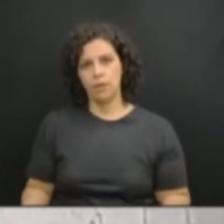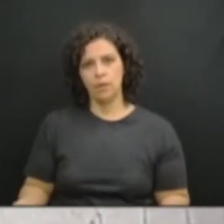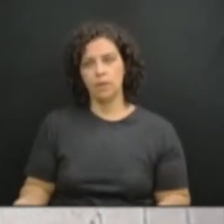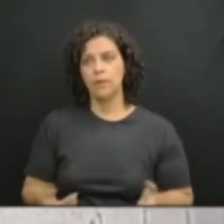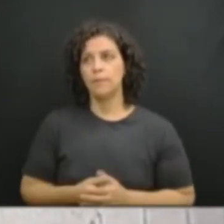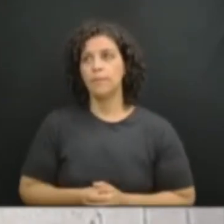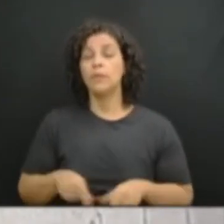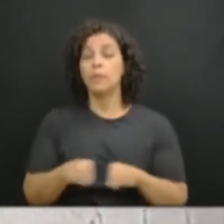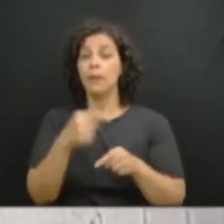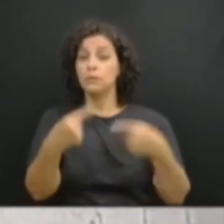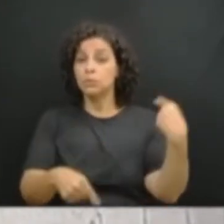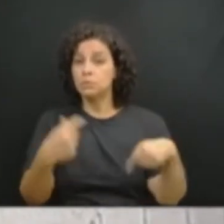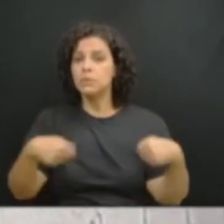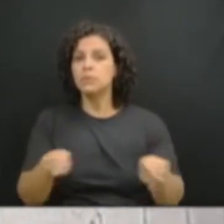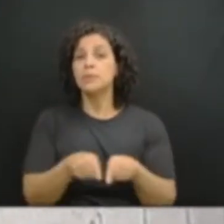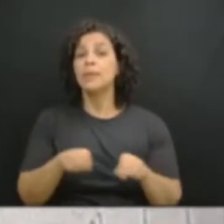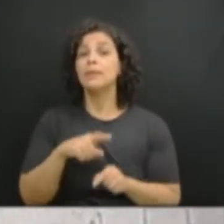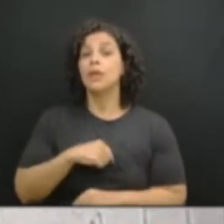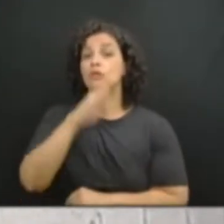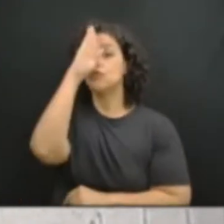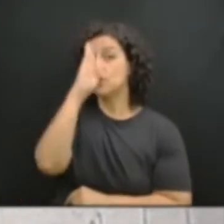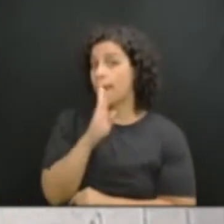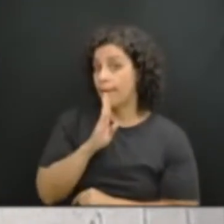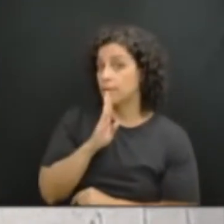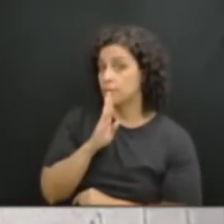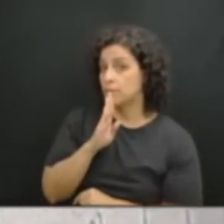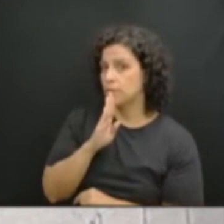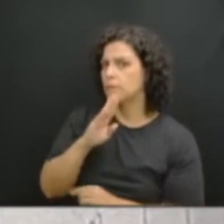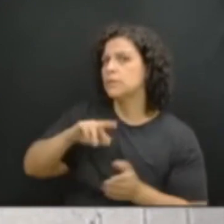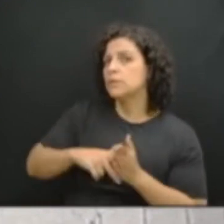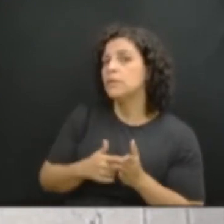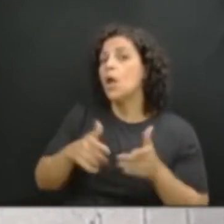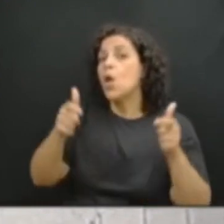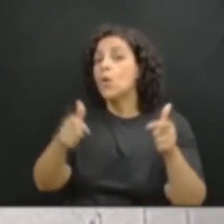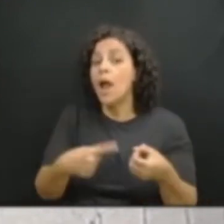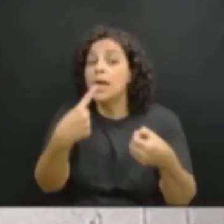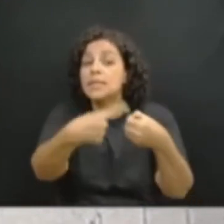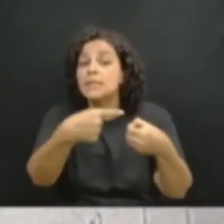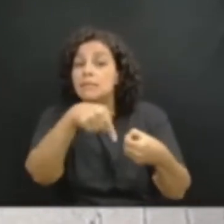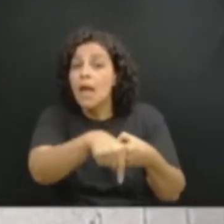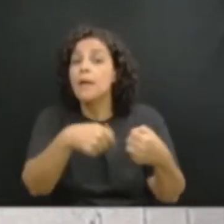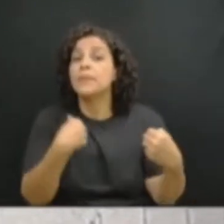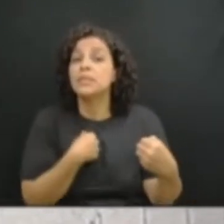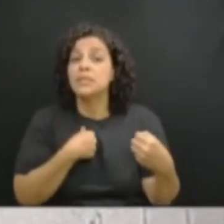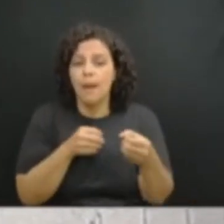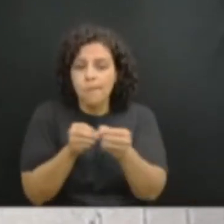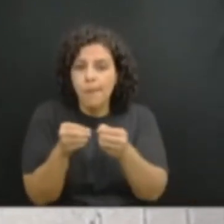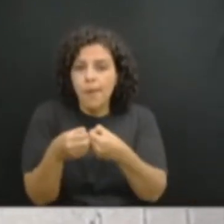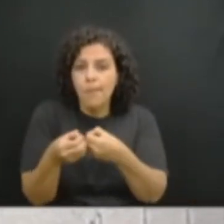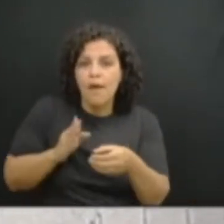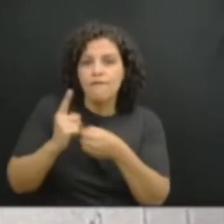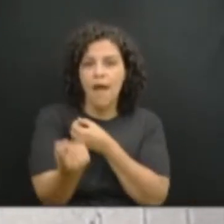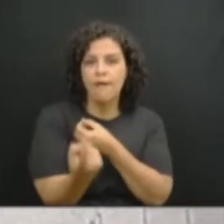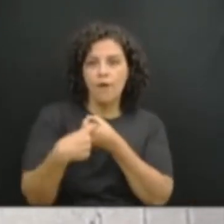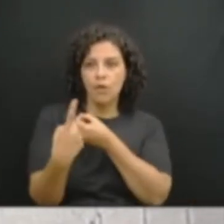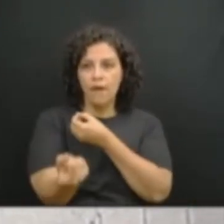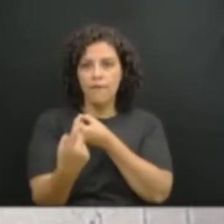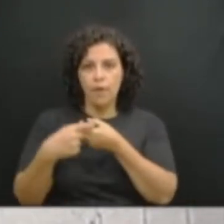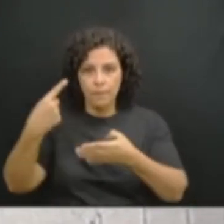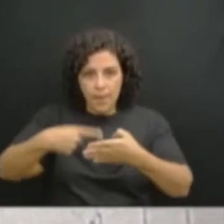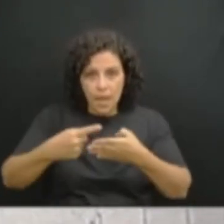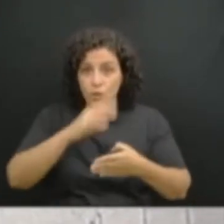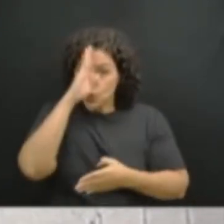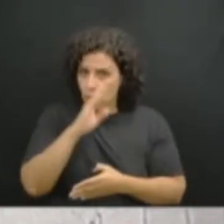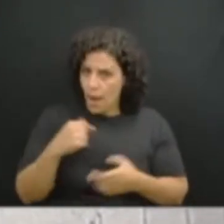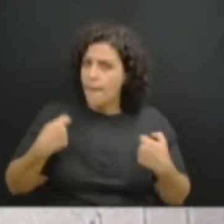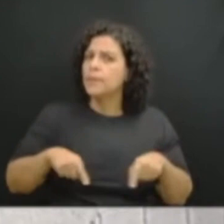ser discutido a gratuidade. Tem situações em cidades e cidades que precisam rever essa questão.